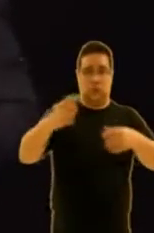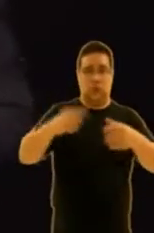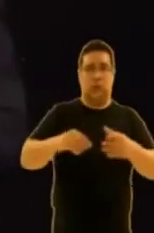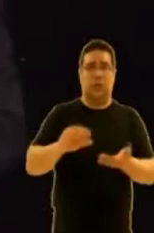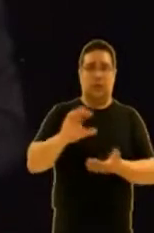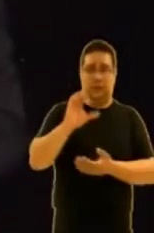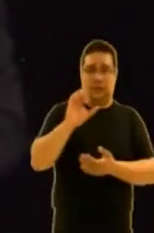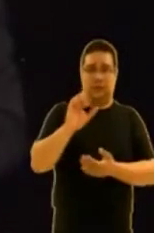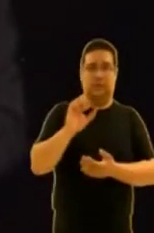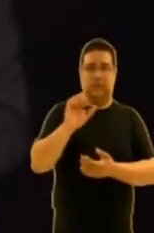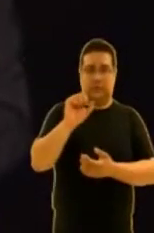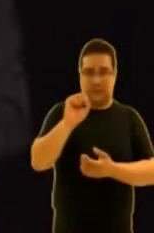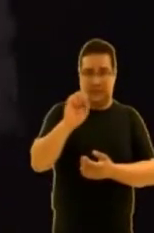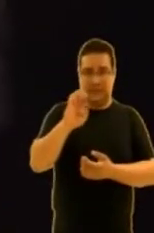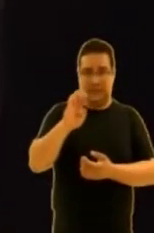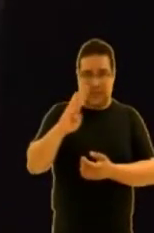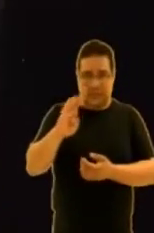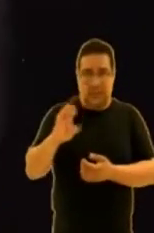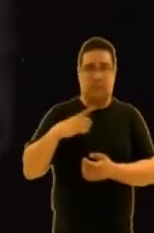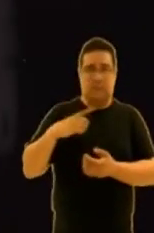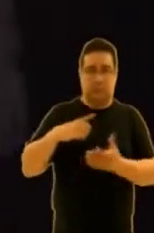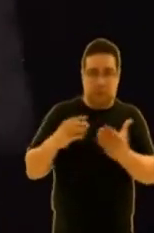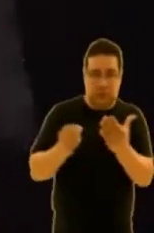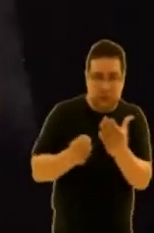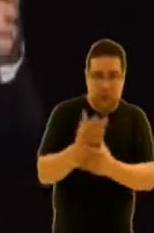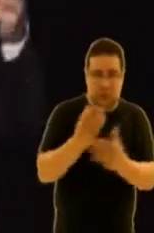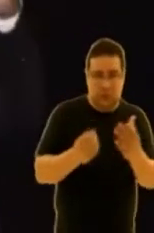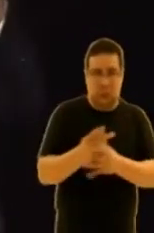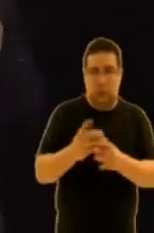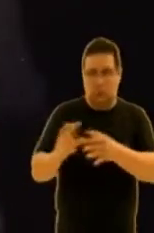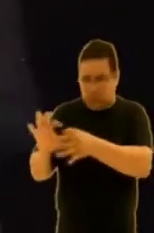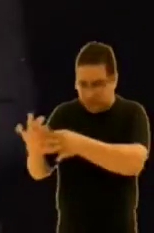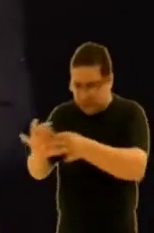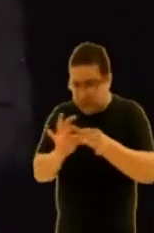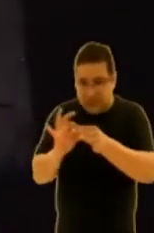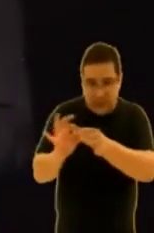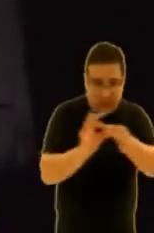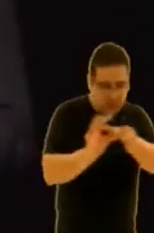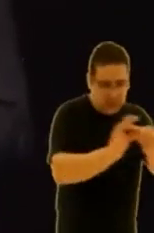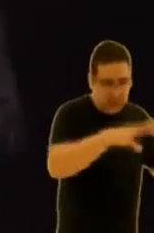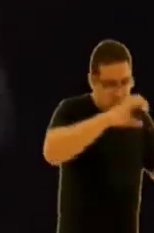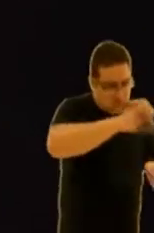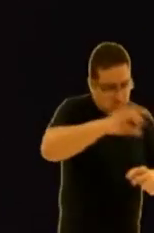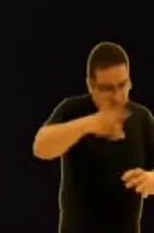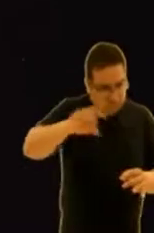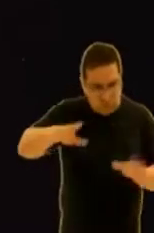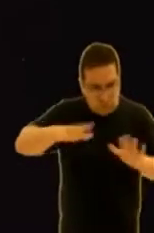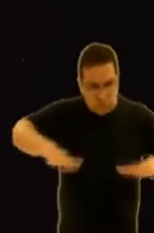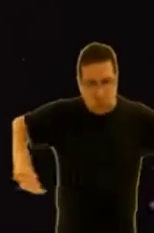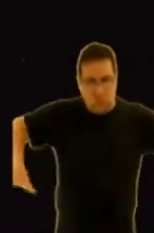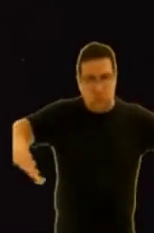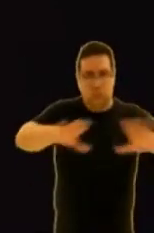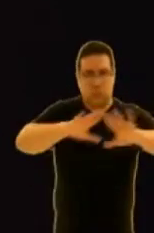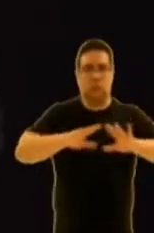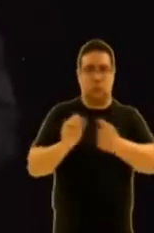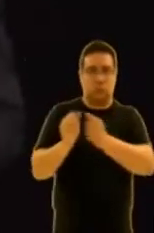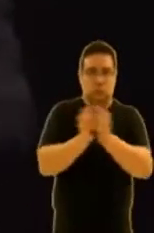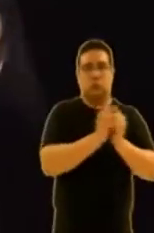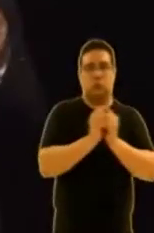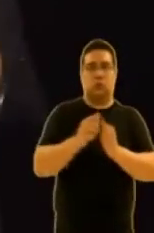promoveu e tem promovido, que é a integração de todas as ações do PDDE no PDDE